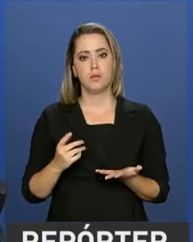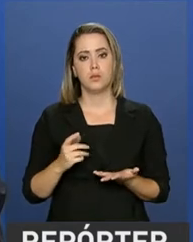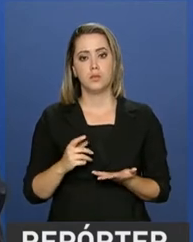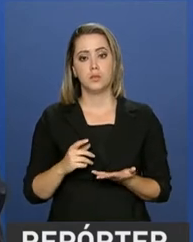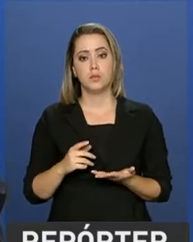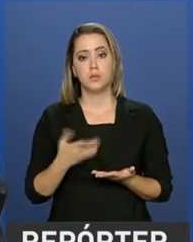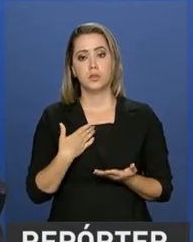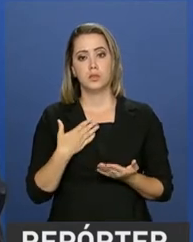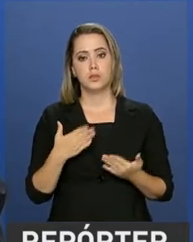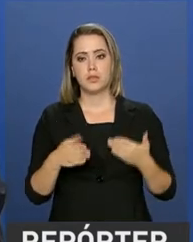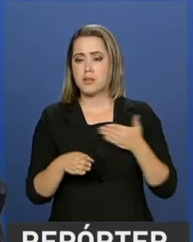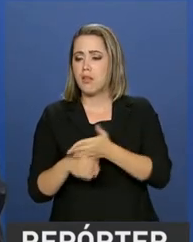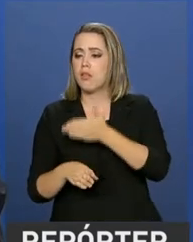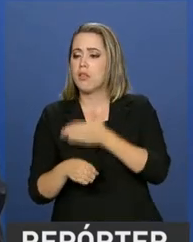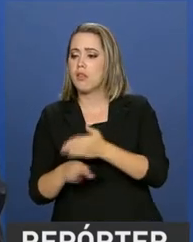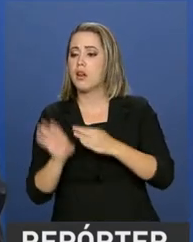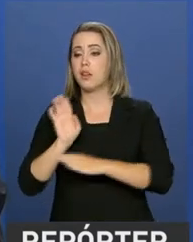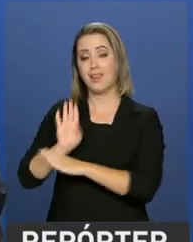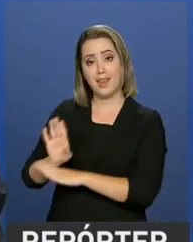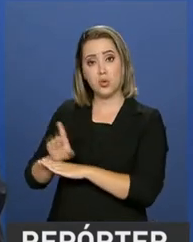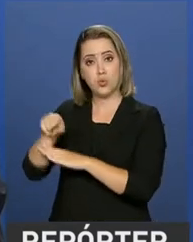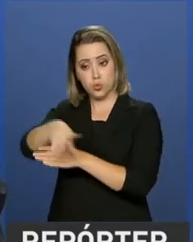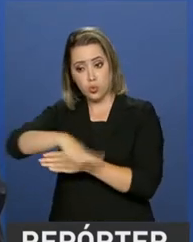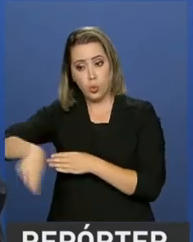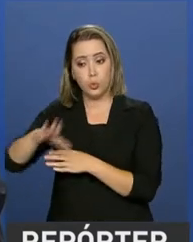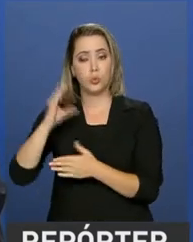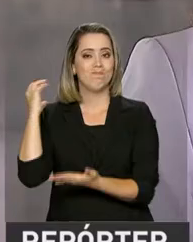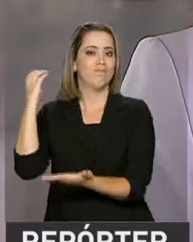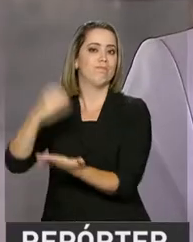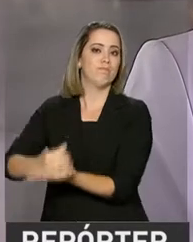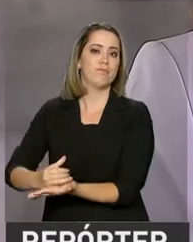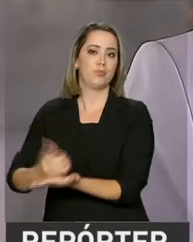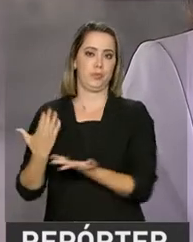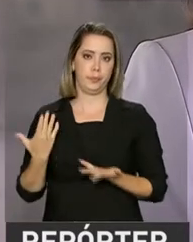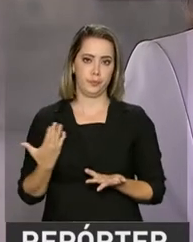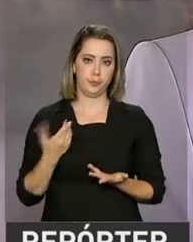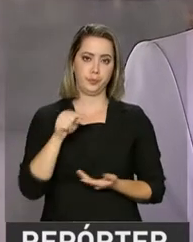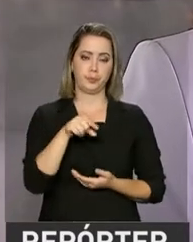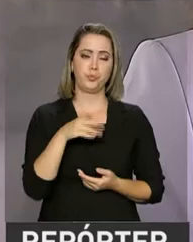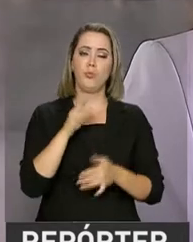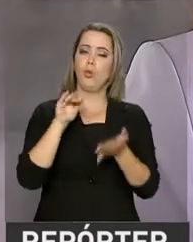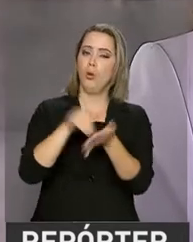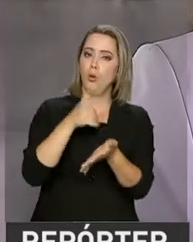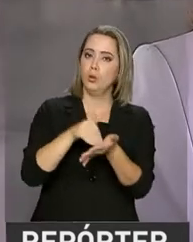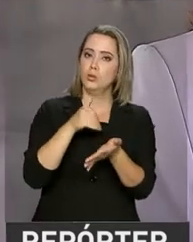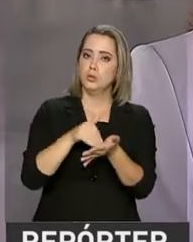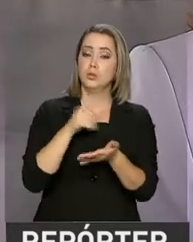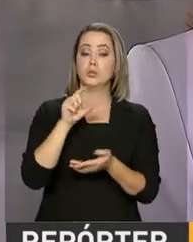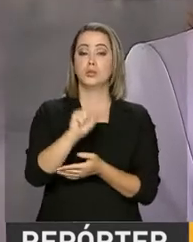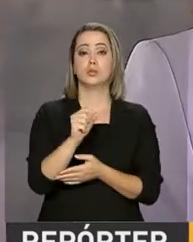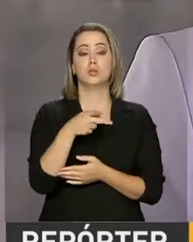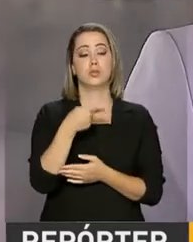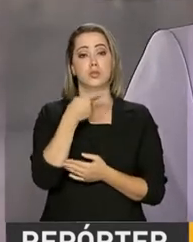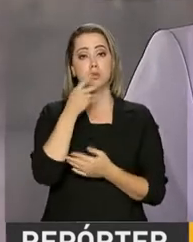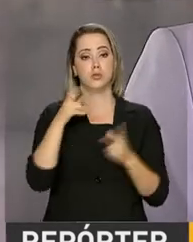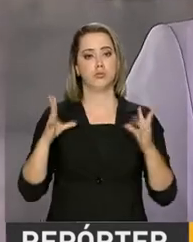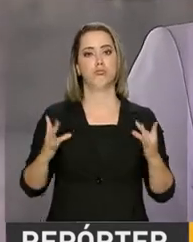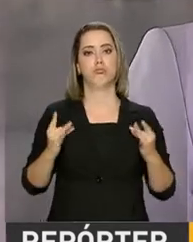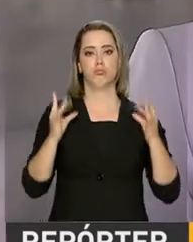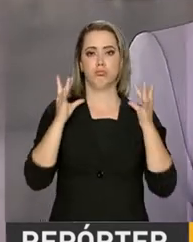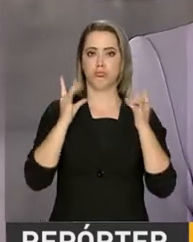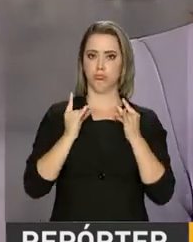alimentação das organizações criminosas o secretário nacional de segurança pública general santos cruz